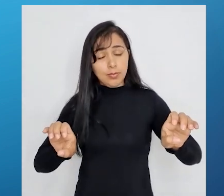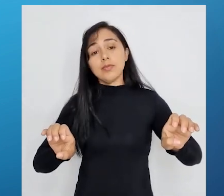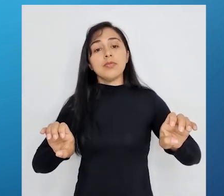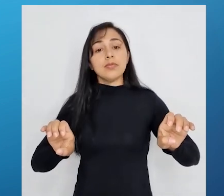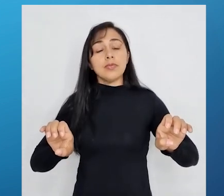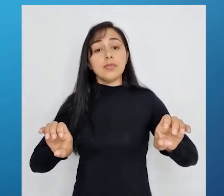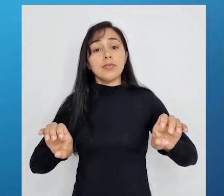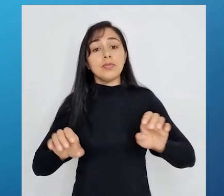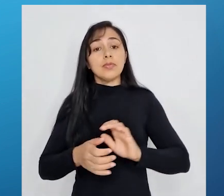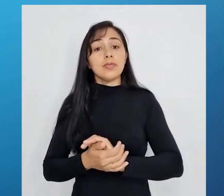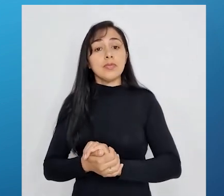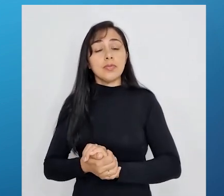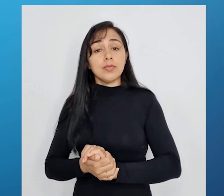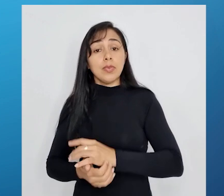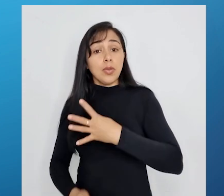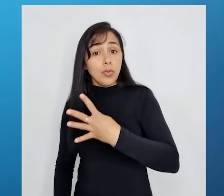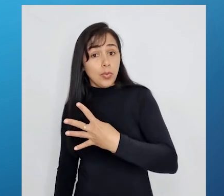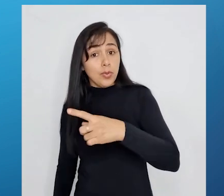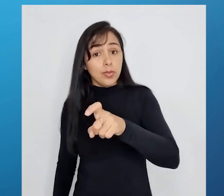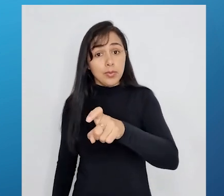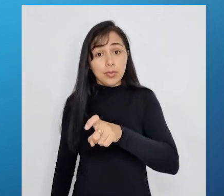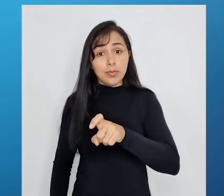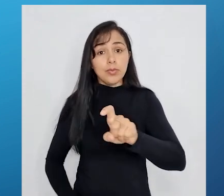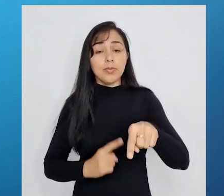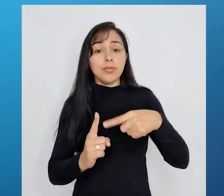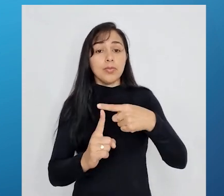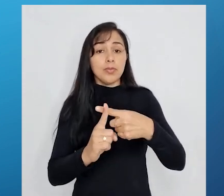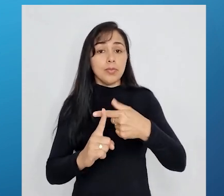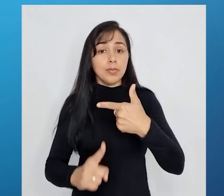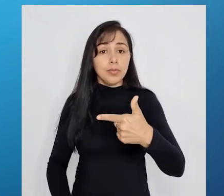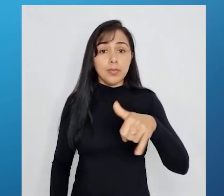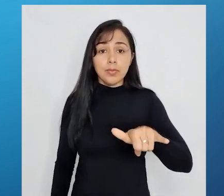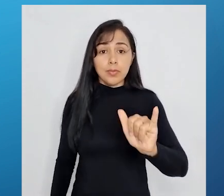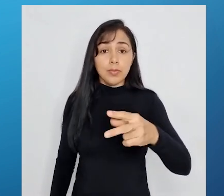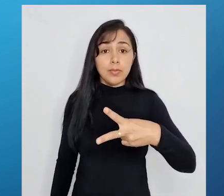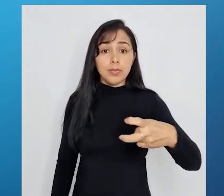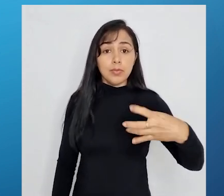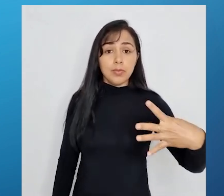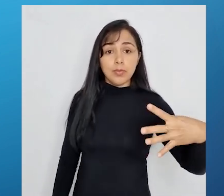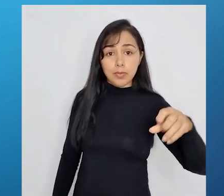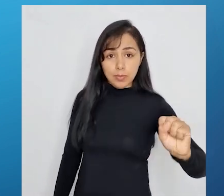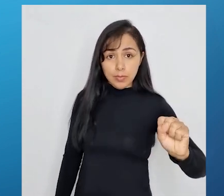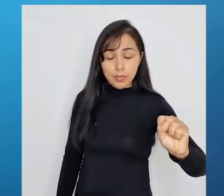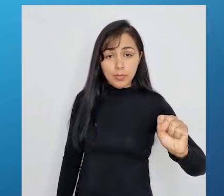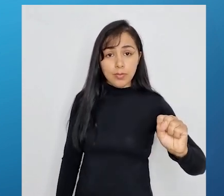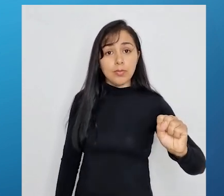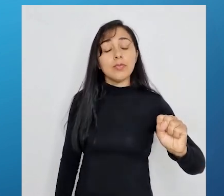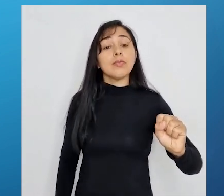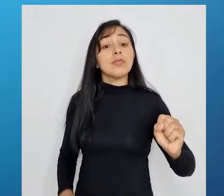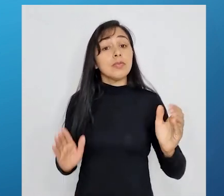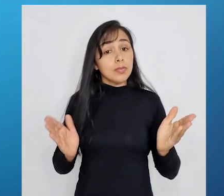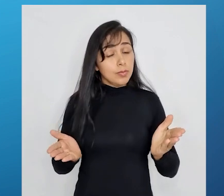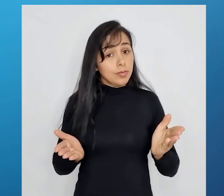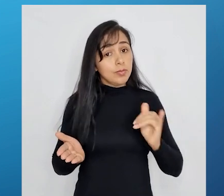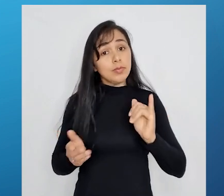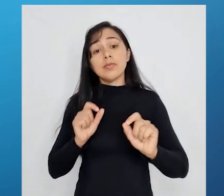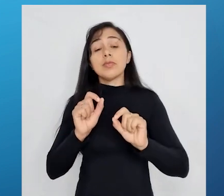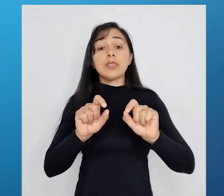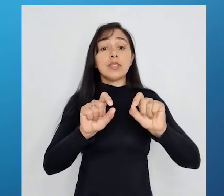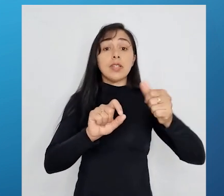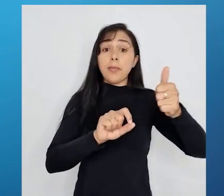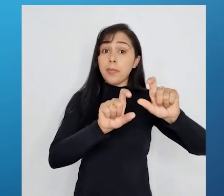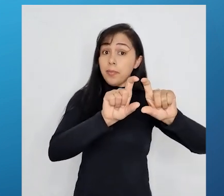temos que 4x mais 2y igual a 48. Então, eu não estou dizendo aqui que